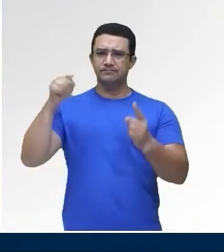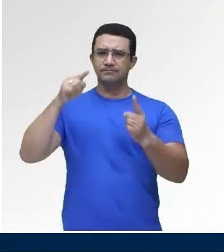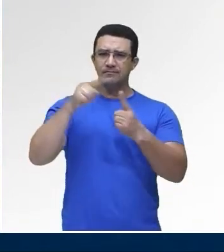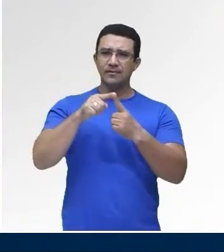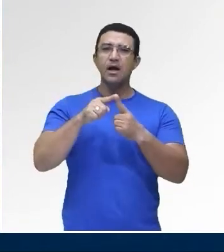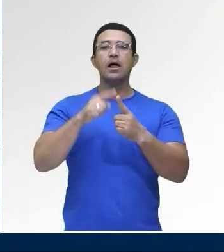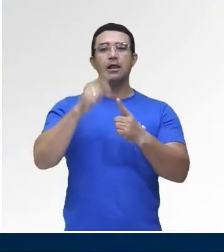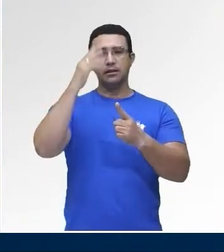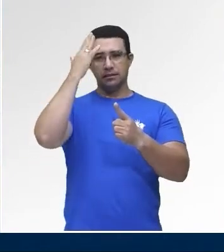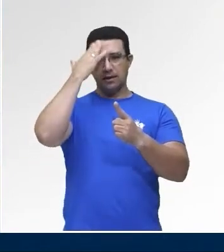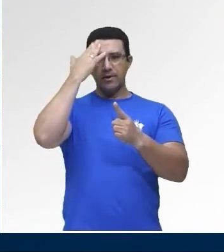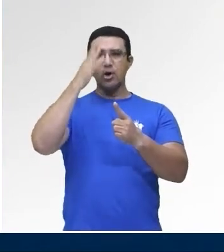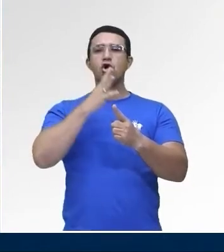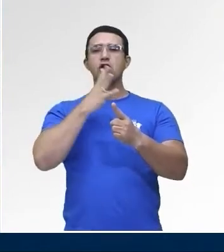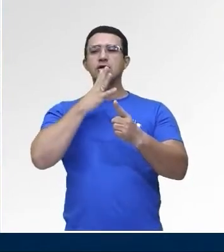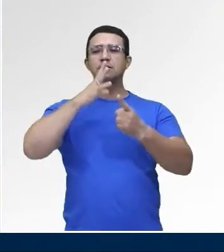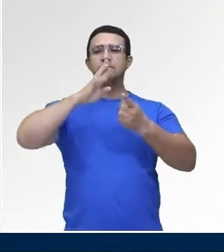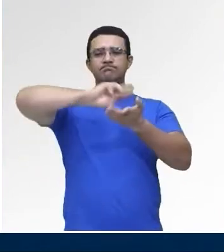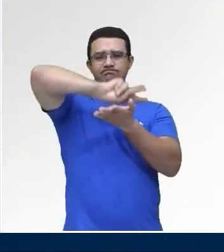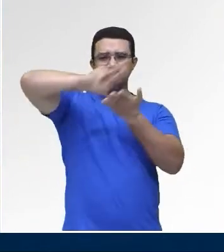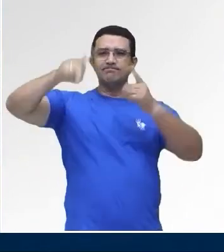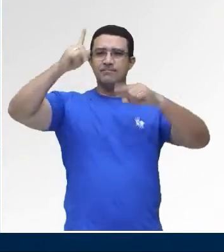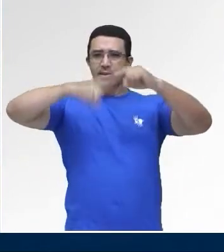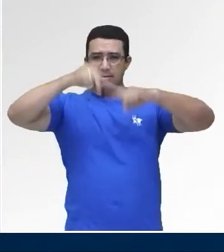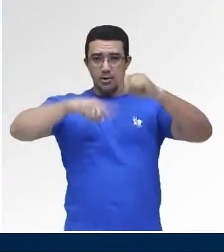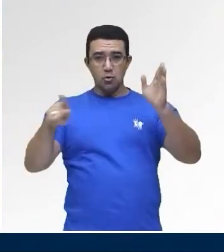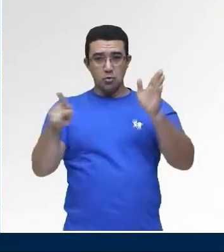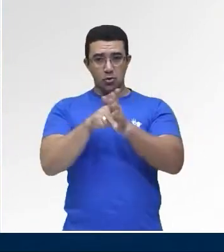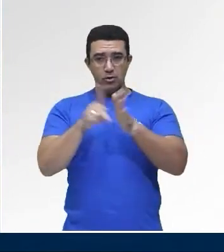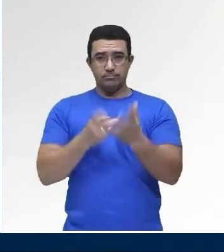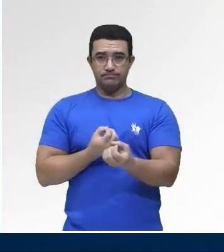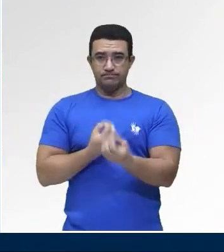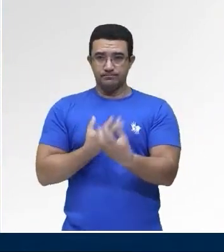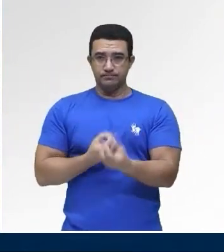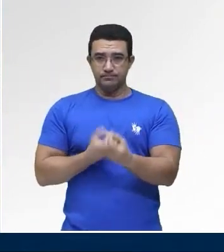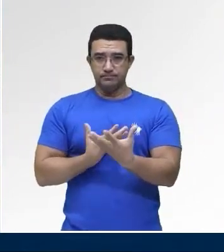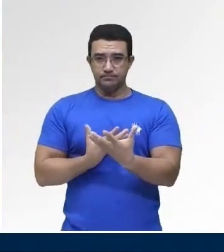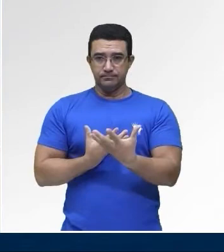Habilidade. Reconhecer os elementos do poema.